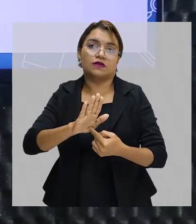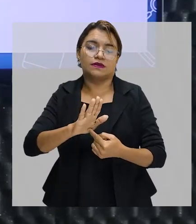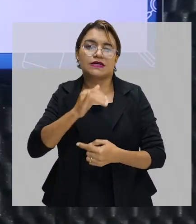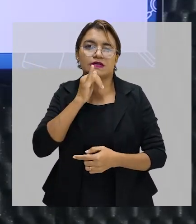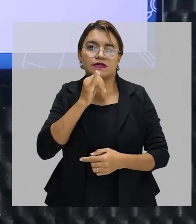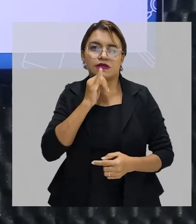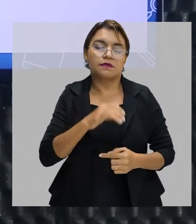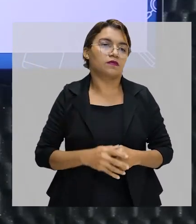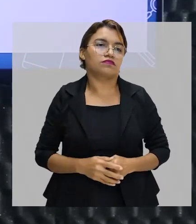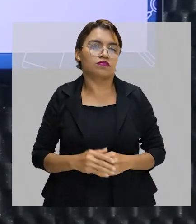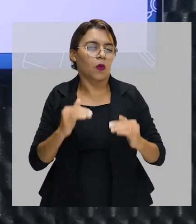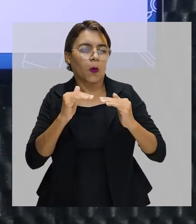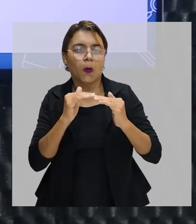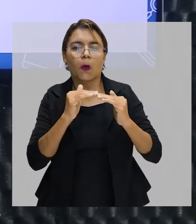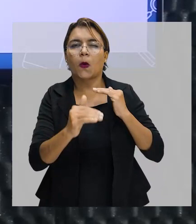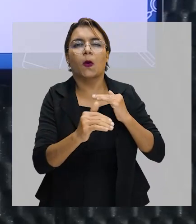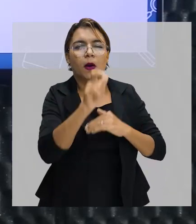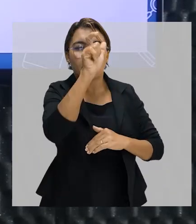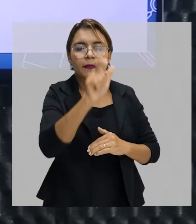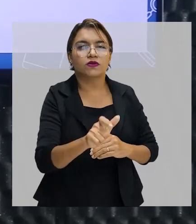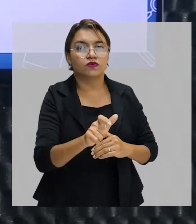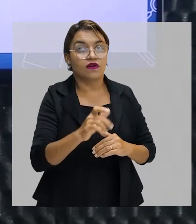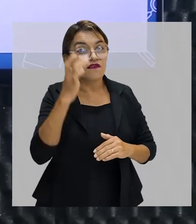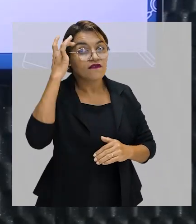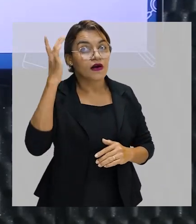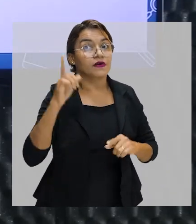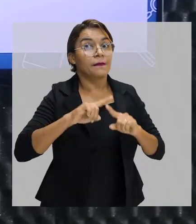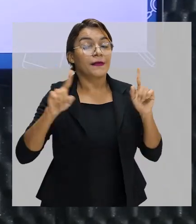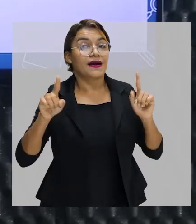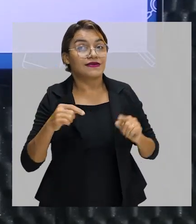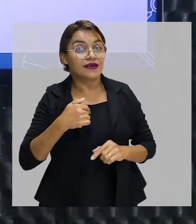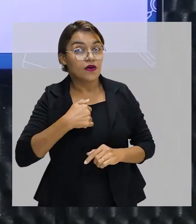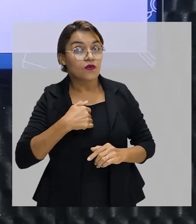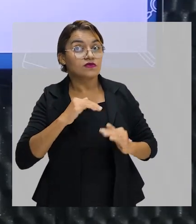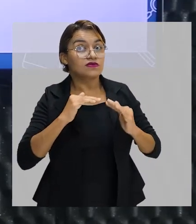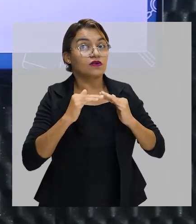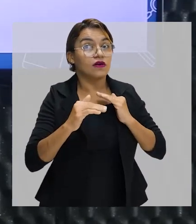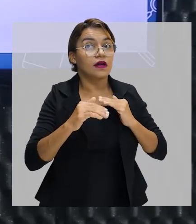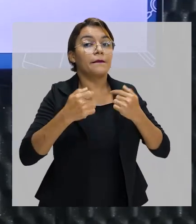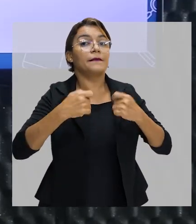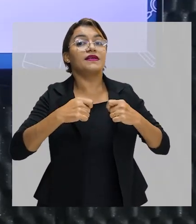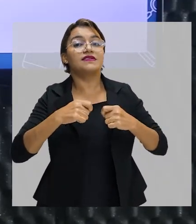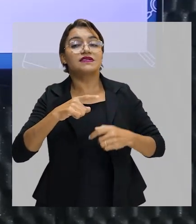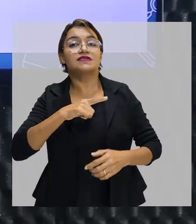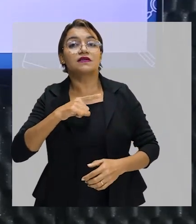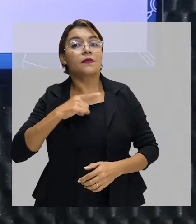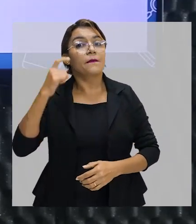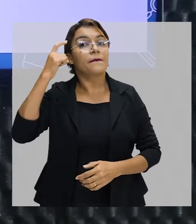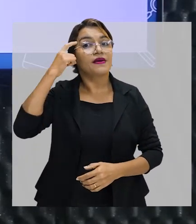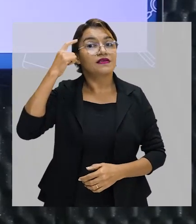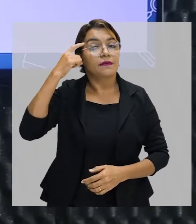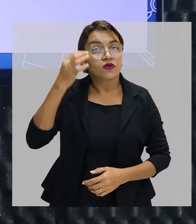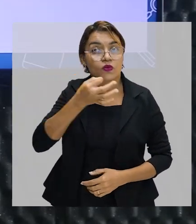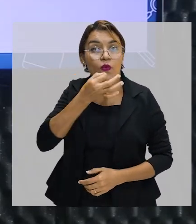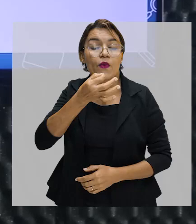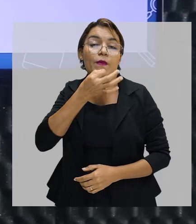de alguém é muito fácil. Agora, para eu discordar, eu tenho que ter um